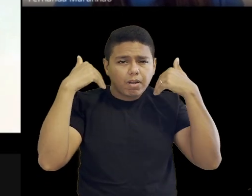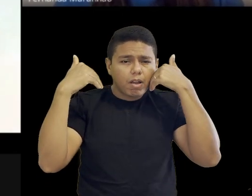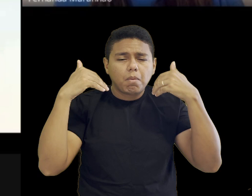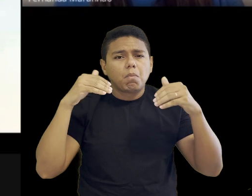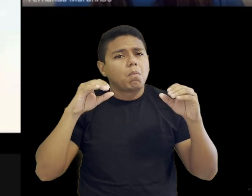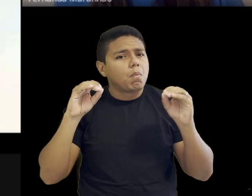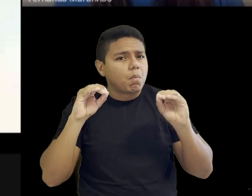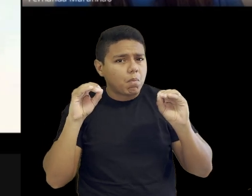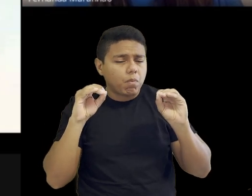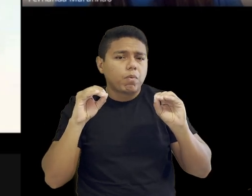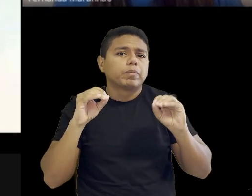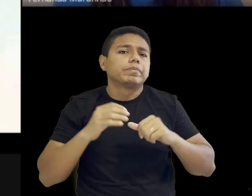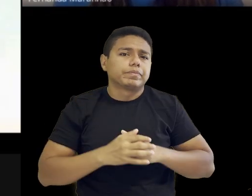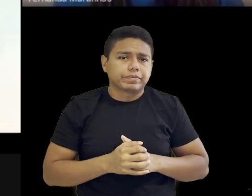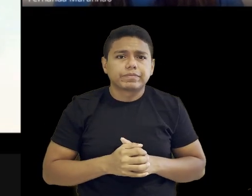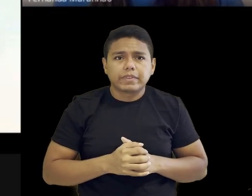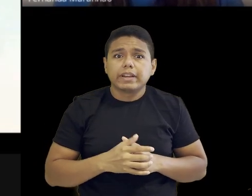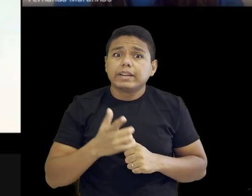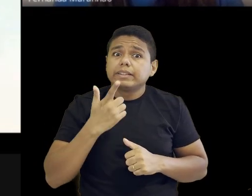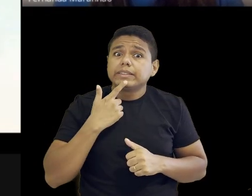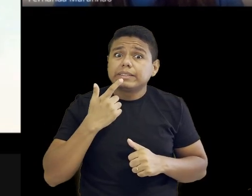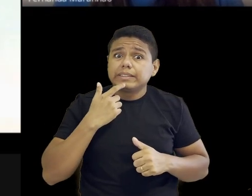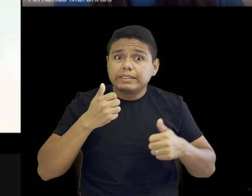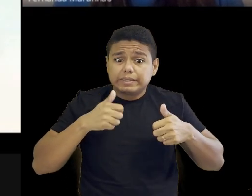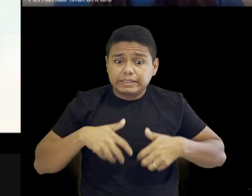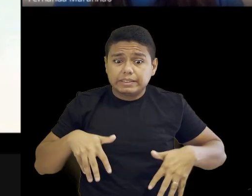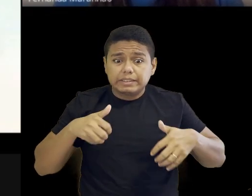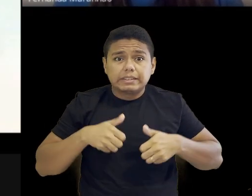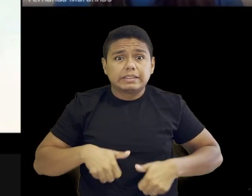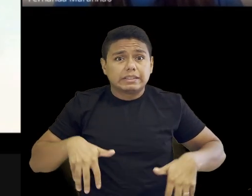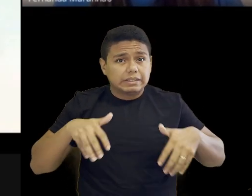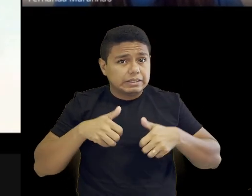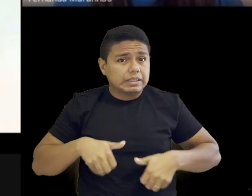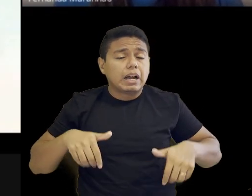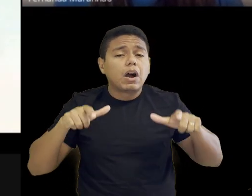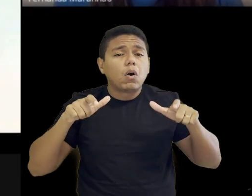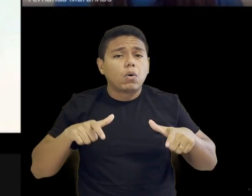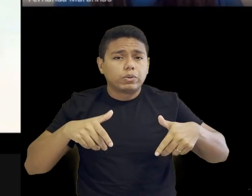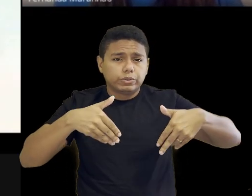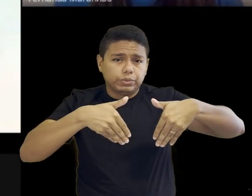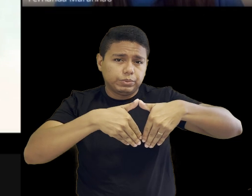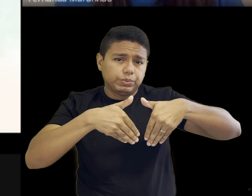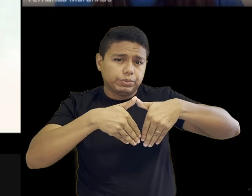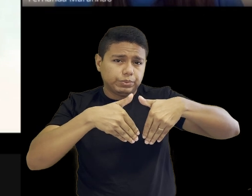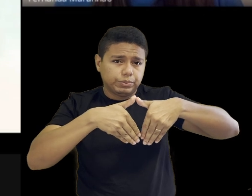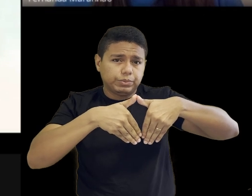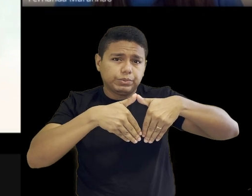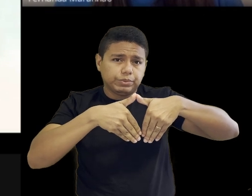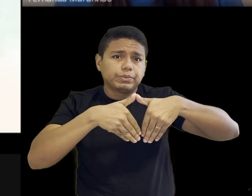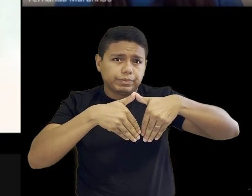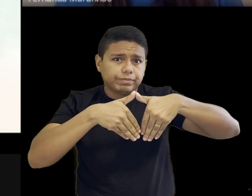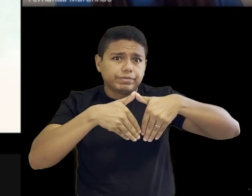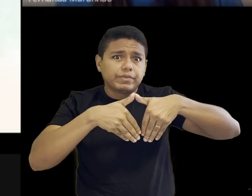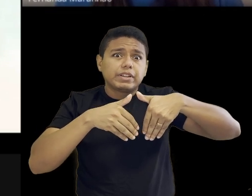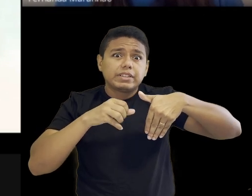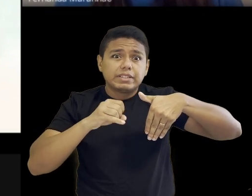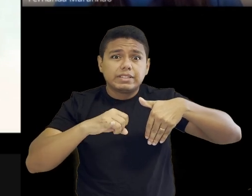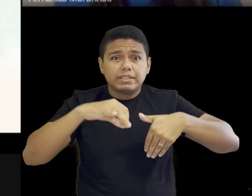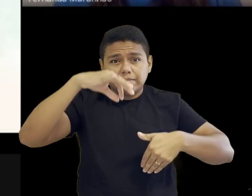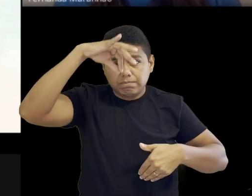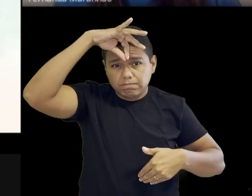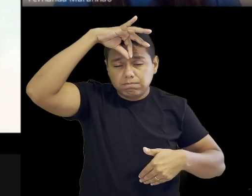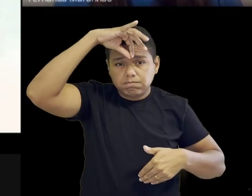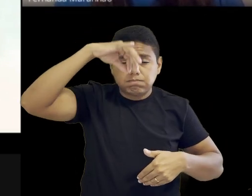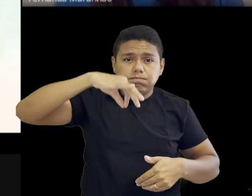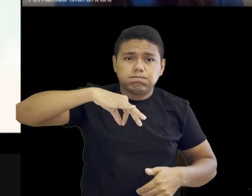haverá febre, e existe ao exame especular sangramento através do orifício cervical externo do colo do útero, que ao toque